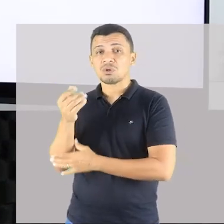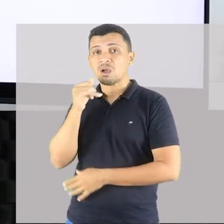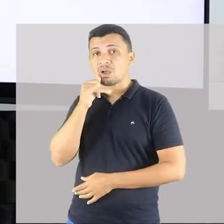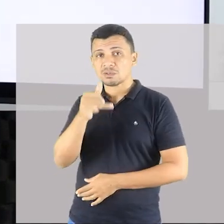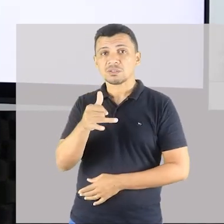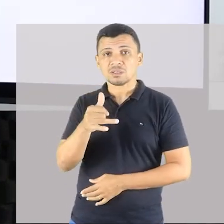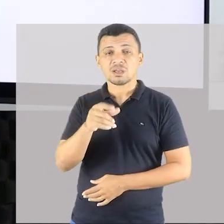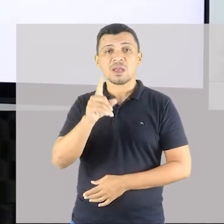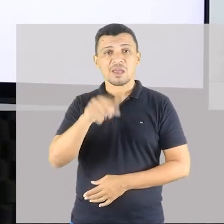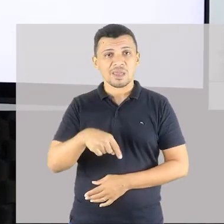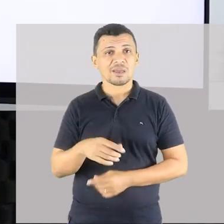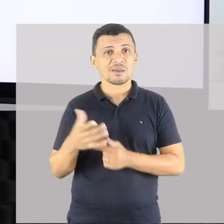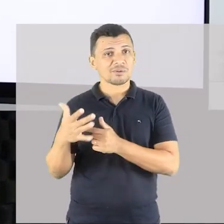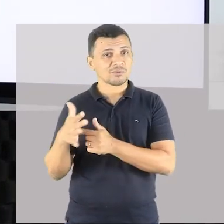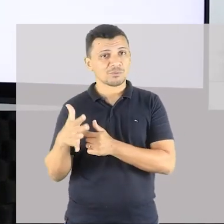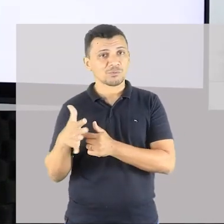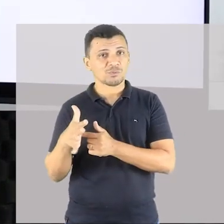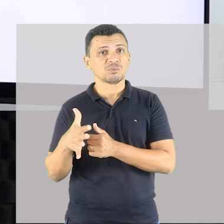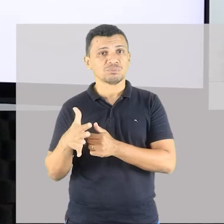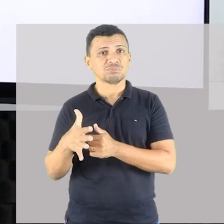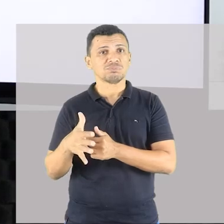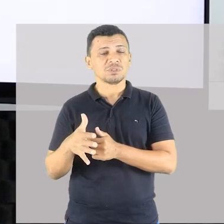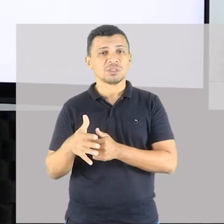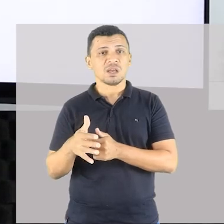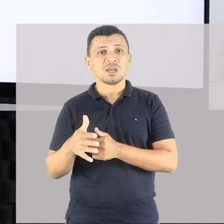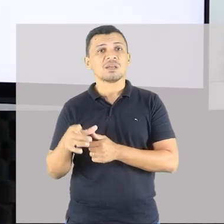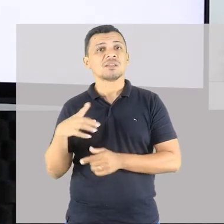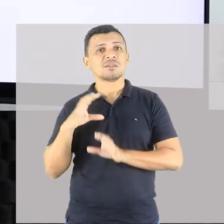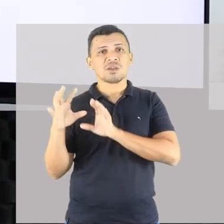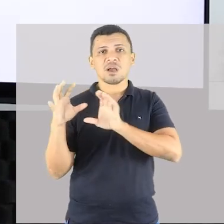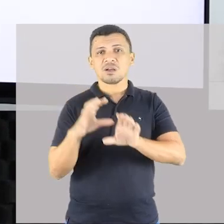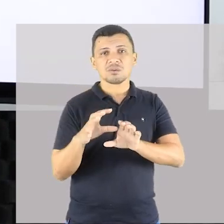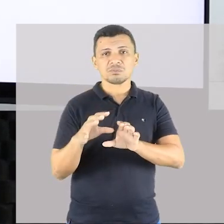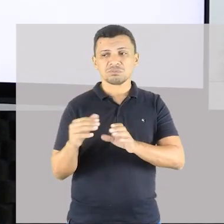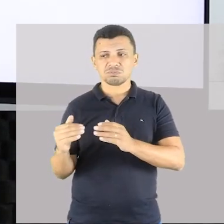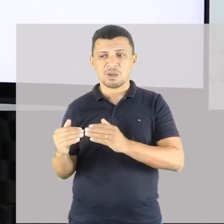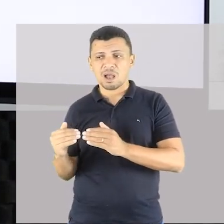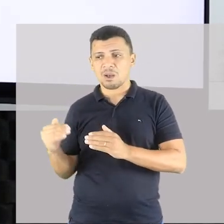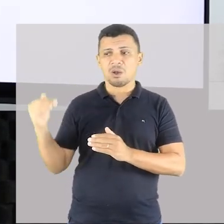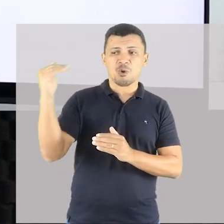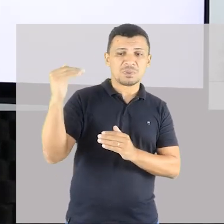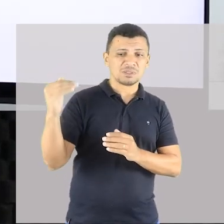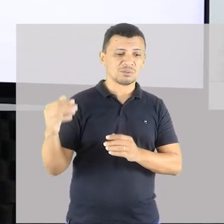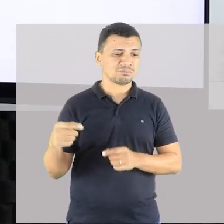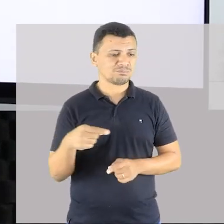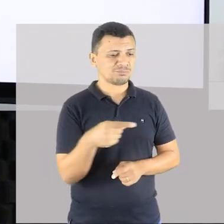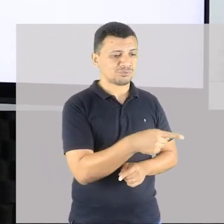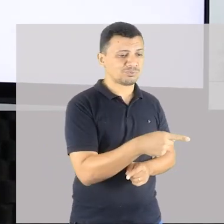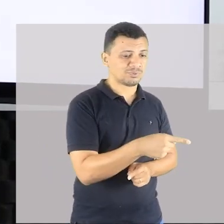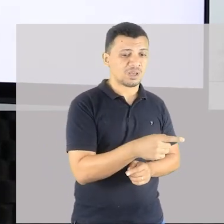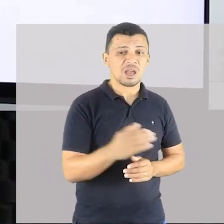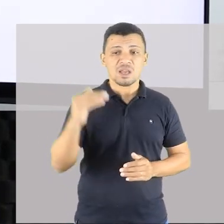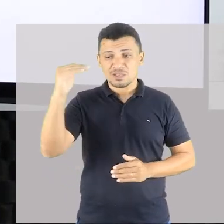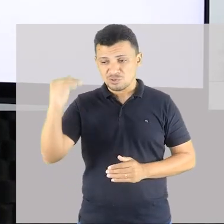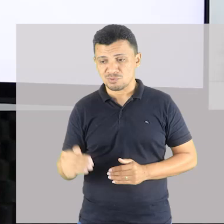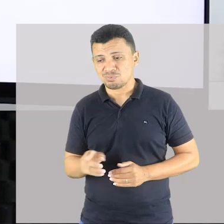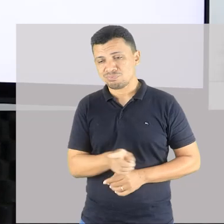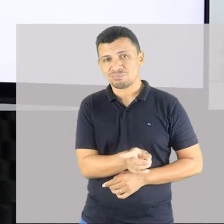força eletromotriz induzida. Quando o fluxo estiver aumentando, a corrente vai para um lado. Quando o fluxo estiver diminuindo, a corrente vai para o